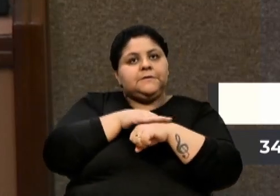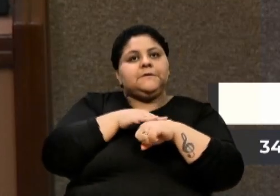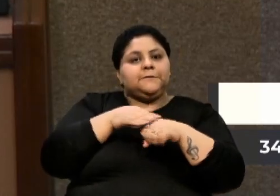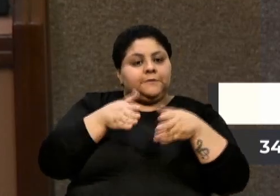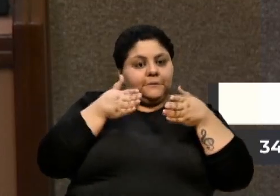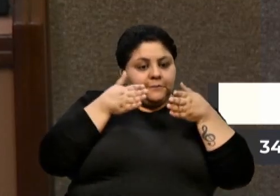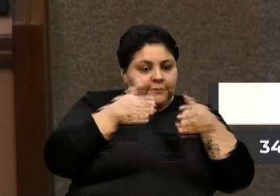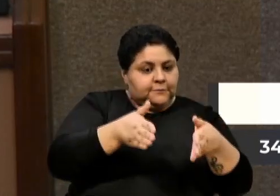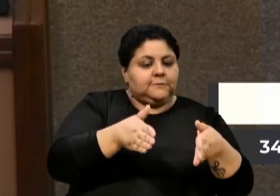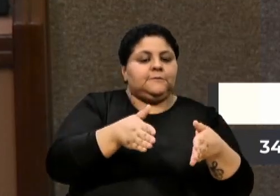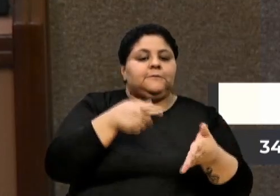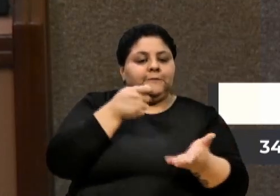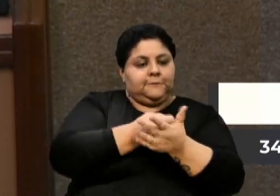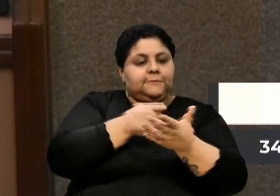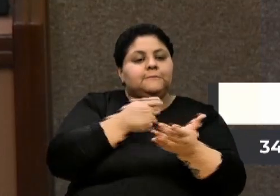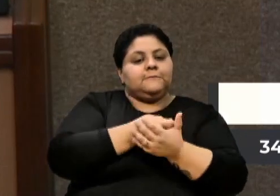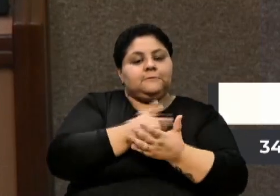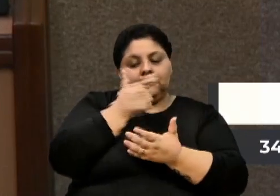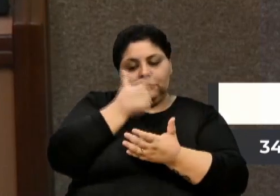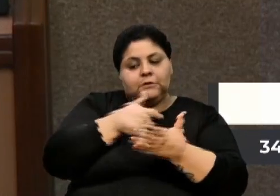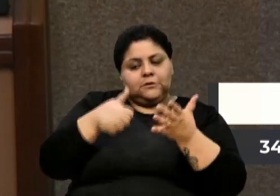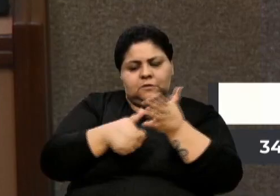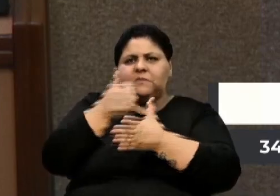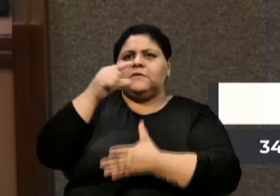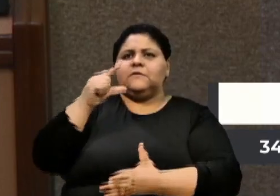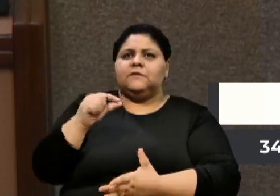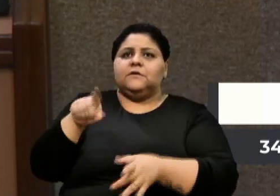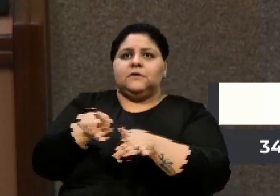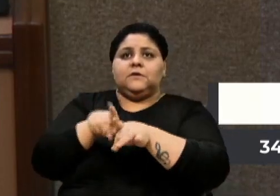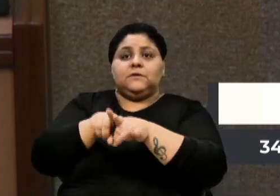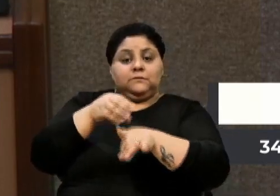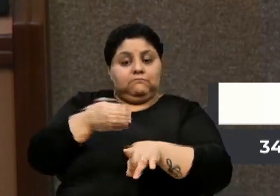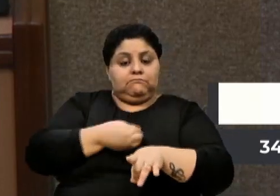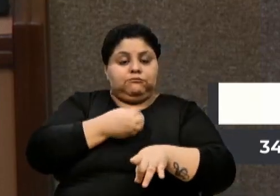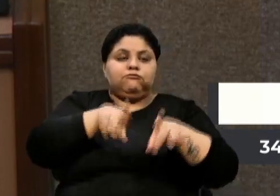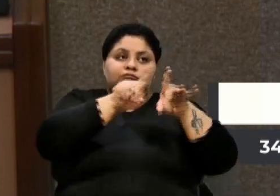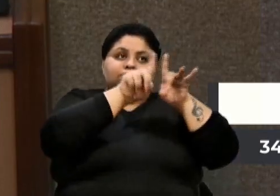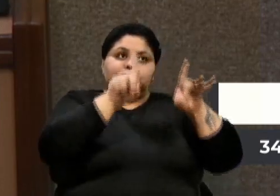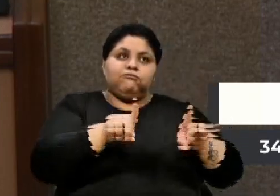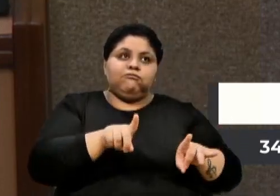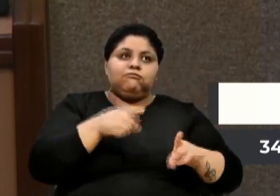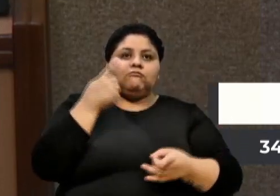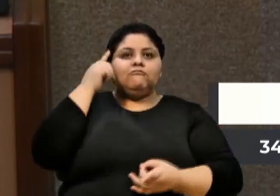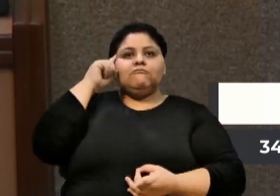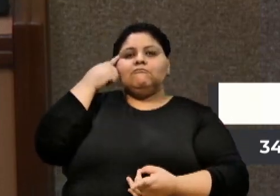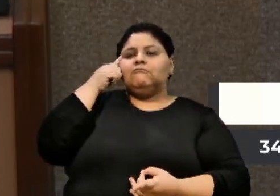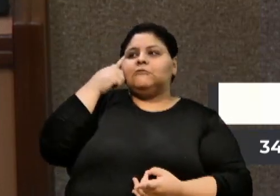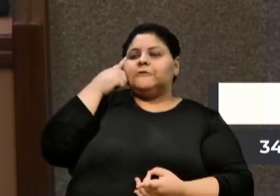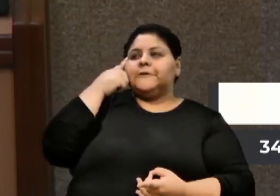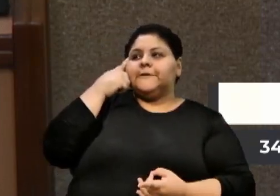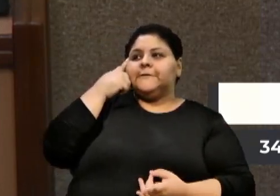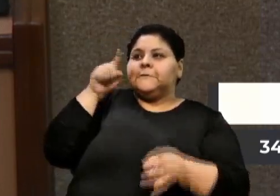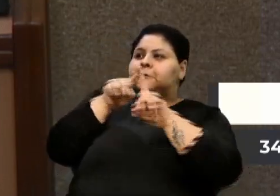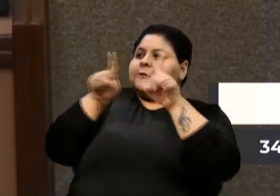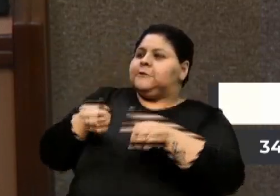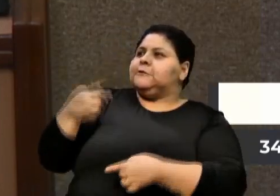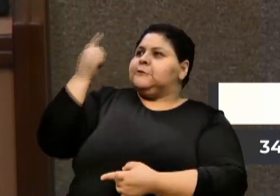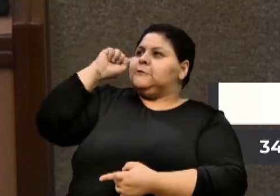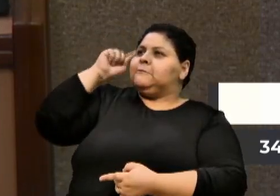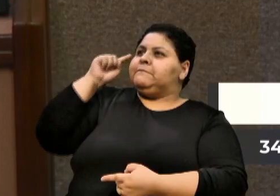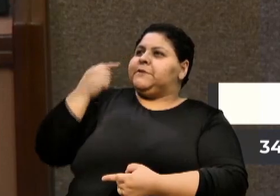isso melhore e melhore também a vida dos servidores. Porque os servidores pensando, bom, vão roubar meu carro, vão riscar meu carro, vão